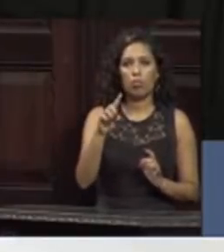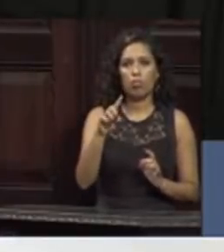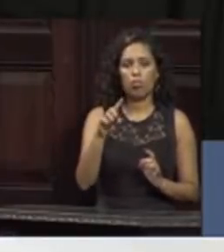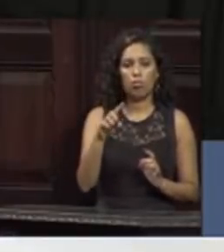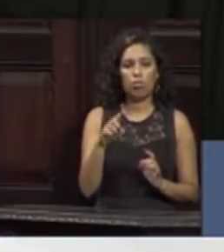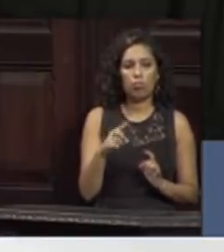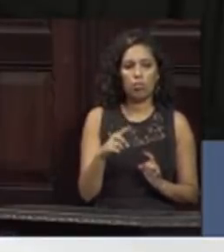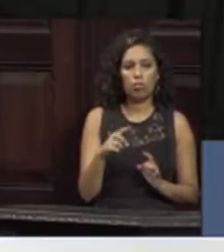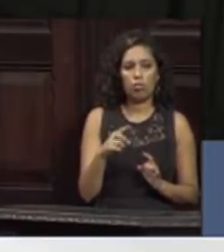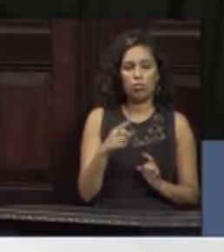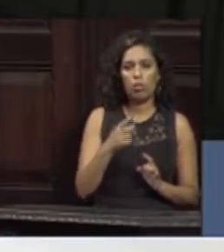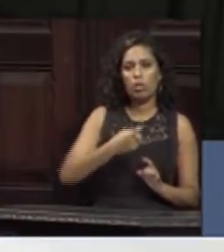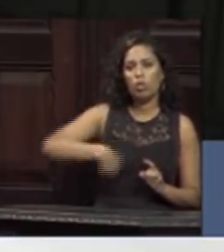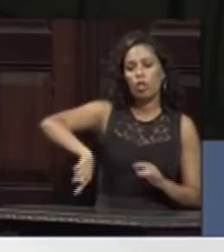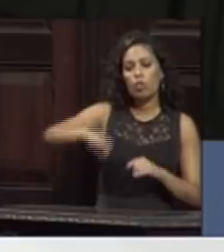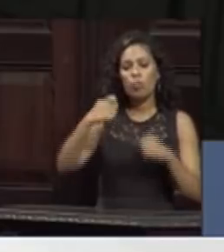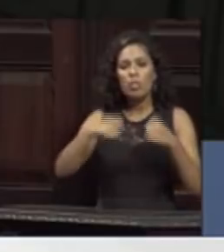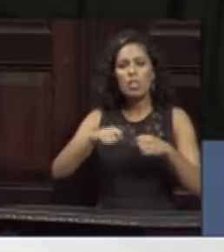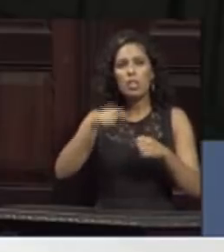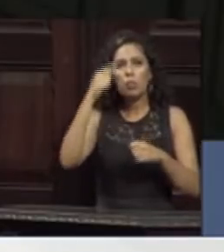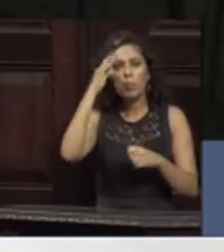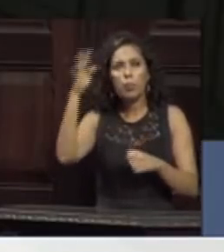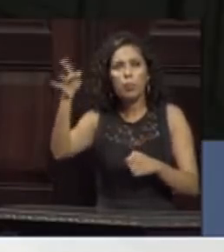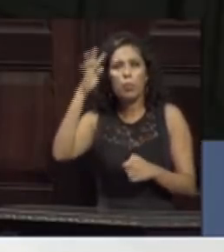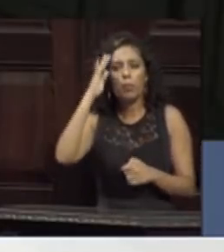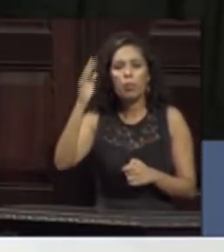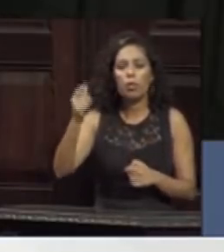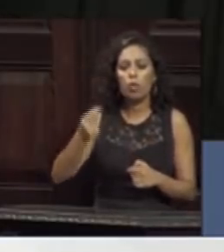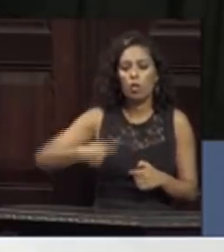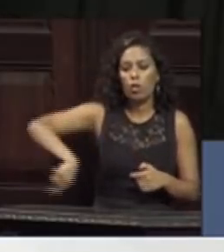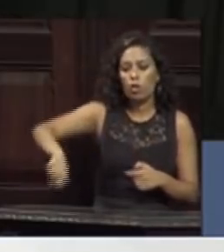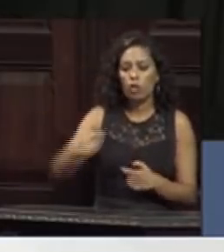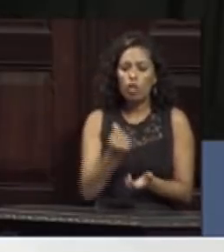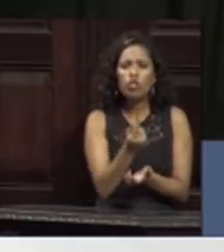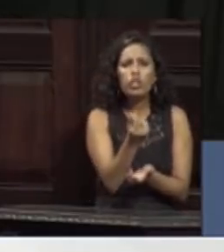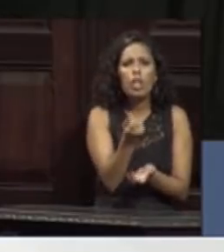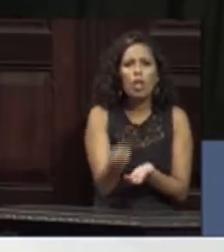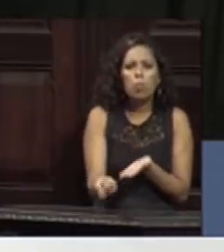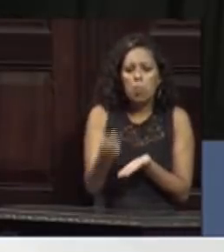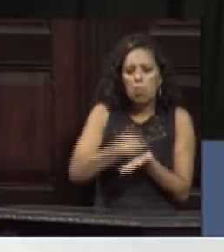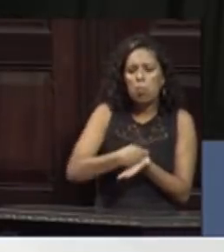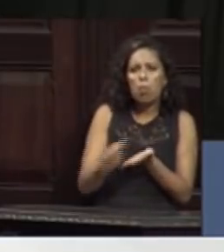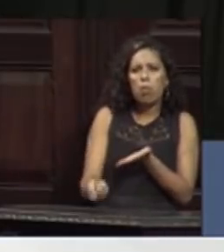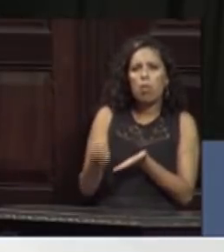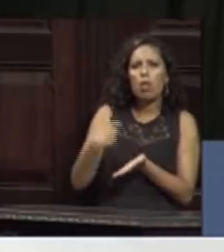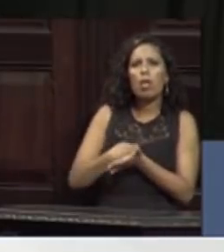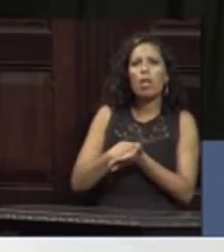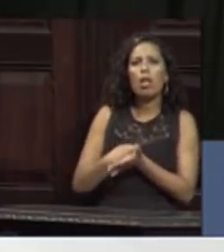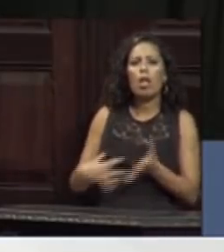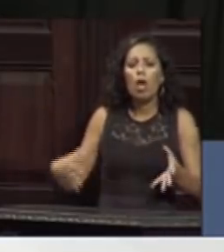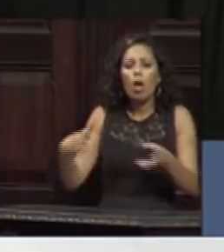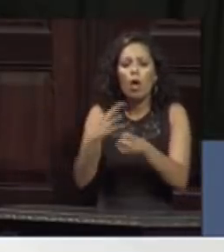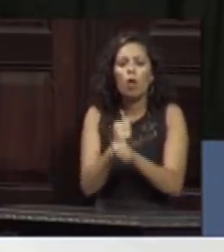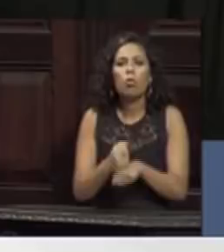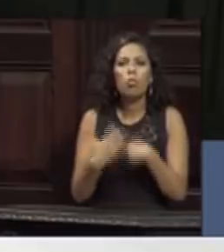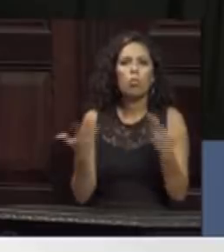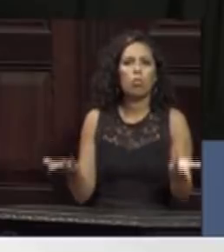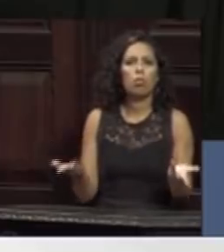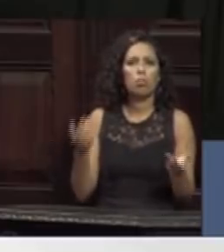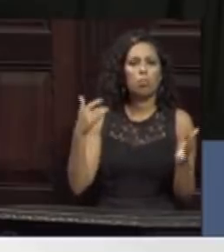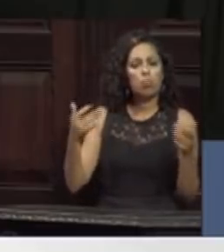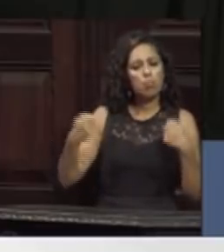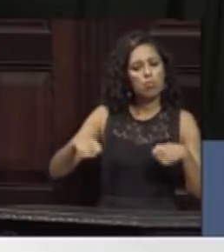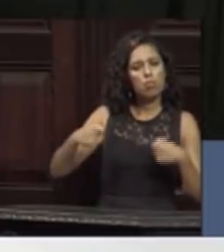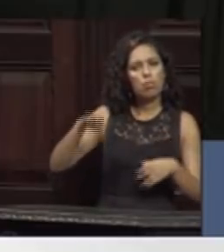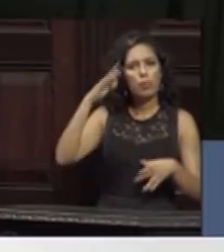ganho? Porque também eu tenho preocupações com a indústria de peças, de navipeças do Rio de Janeiro, que pode ter um prejuízo. Então, me